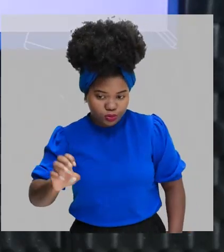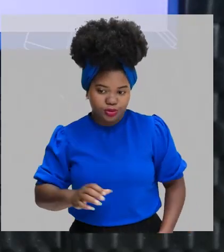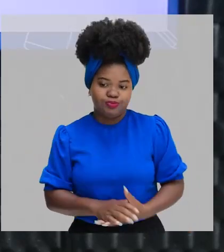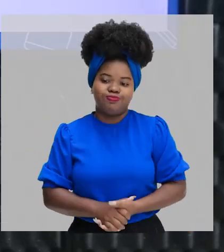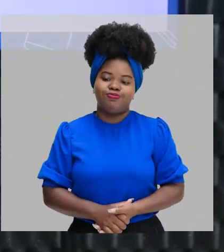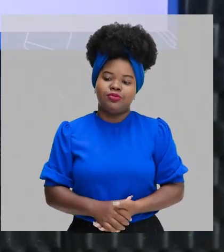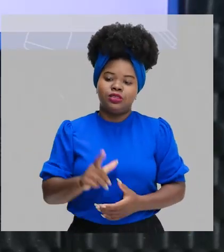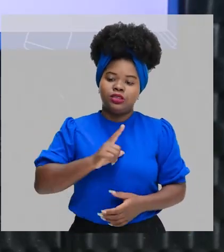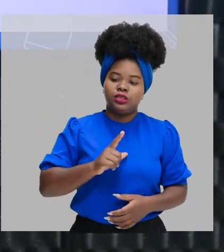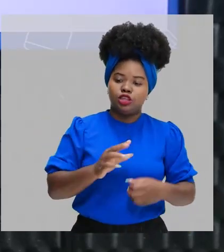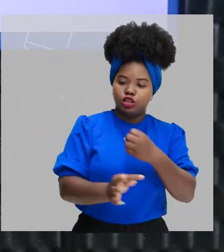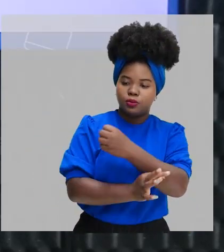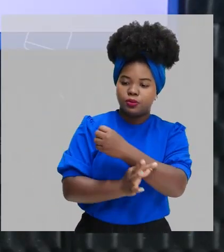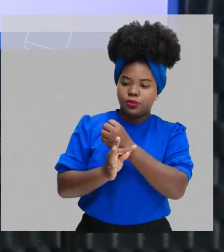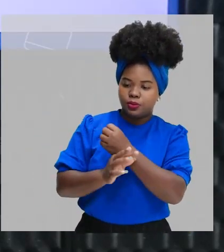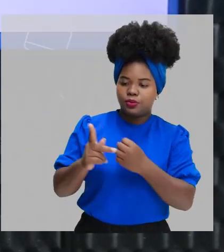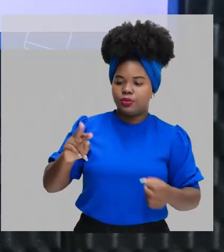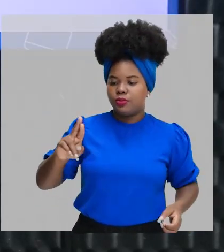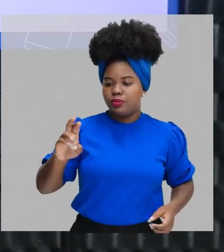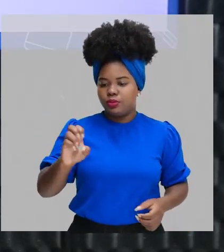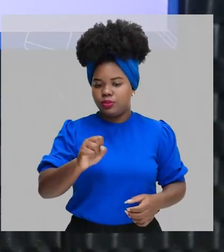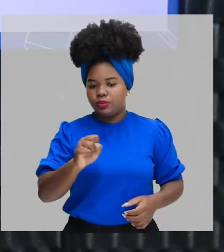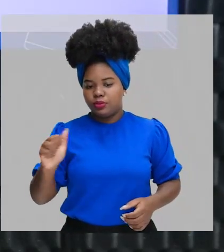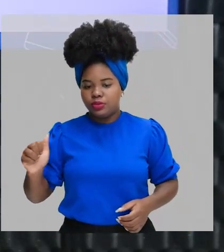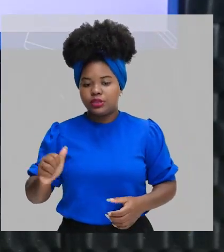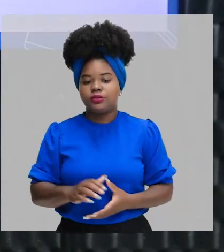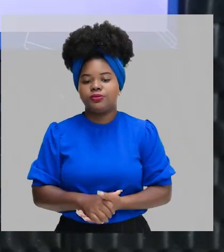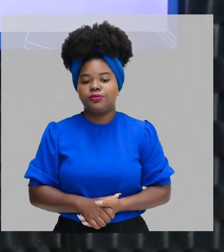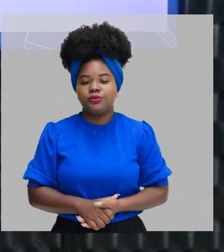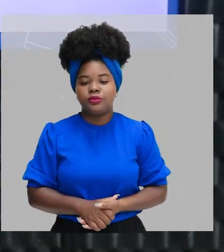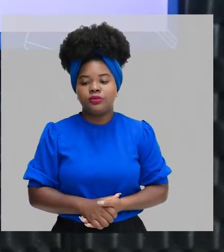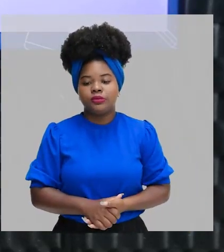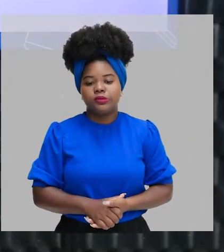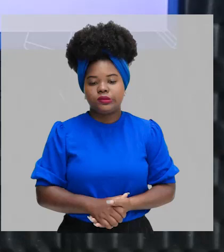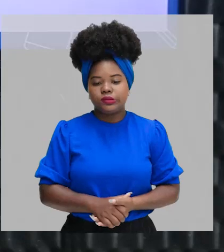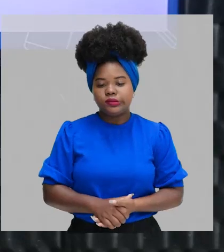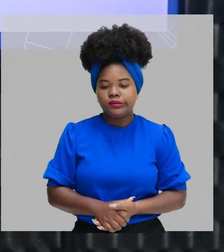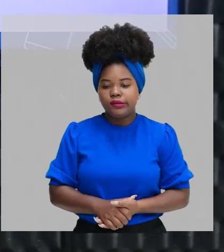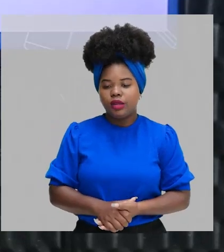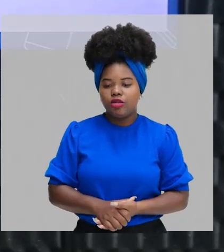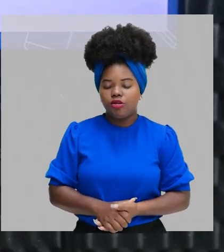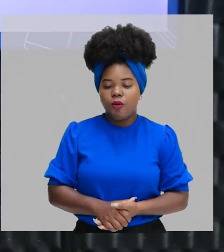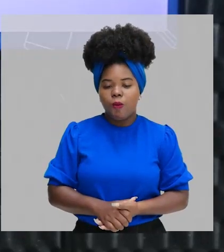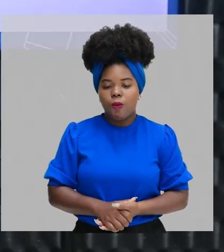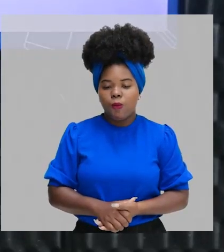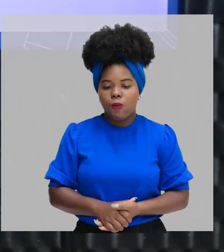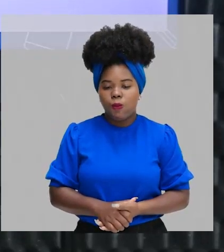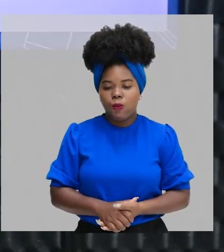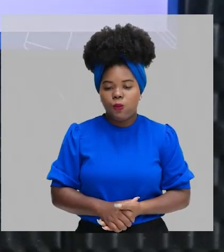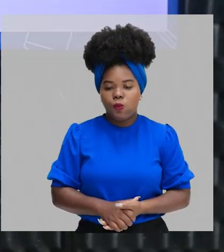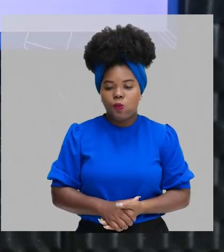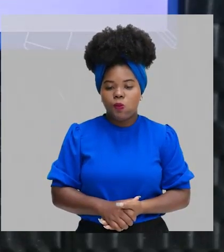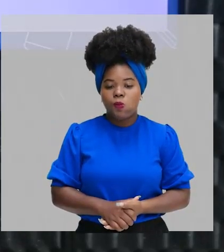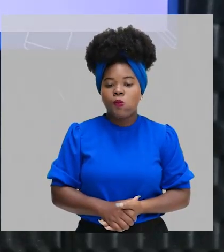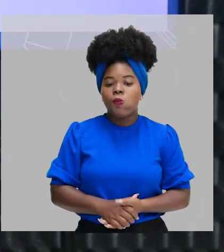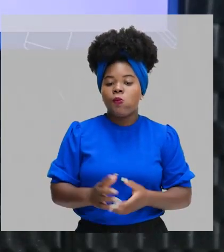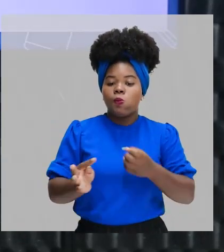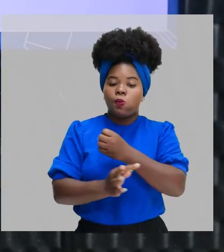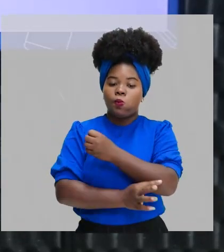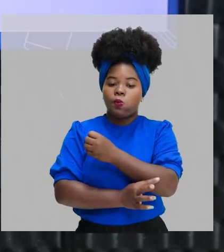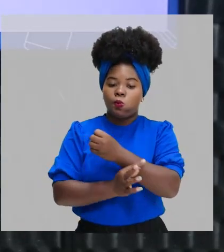pressão e temperatura, a famosa CNTP. Condições normais de temperatura e pressão,